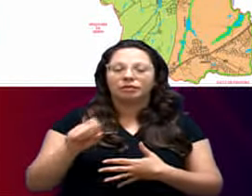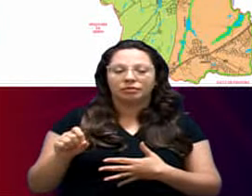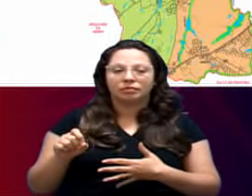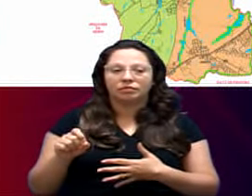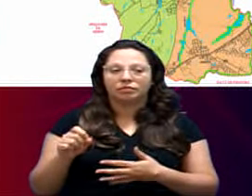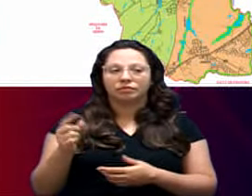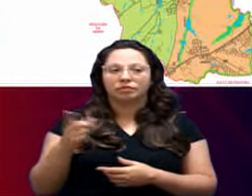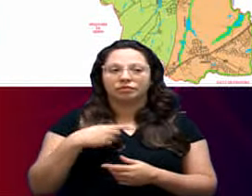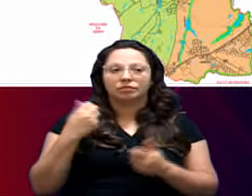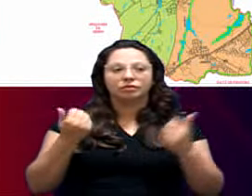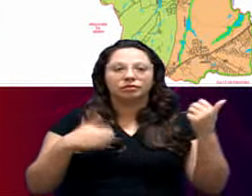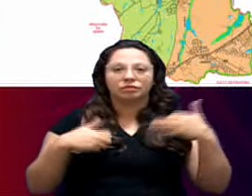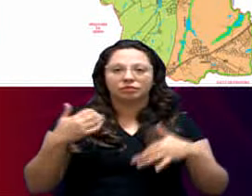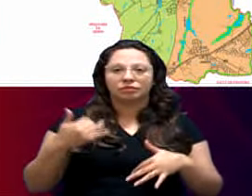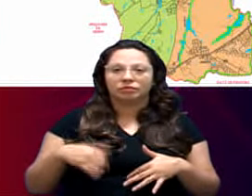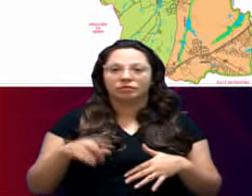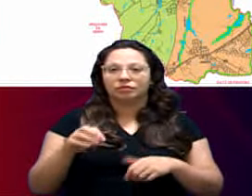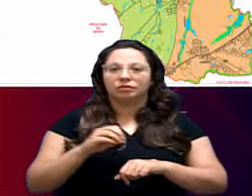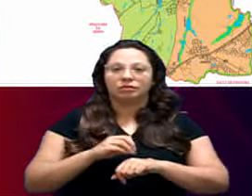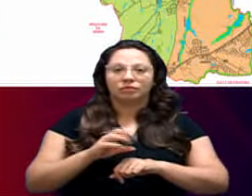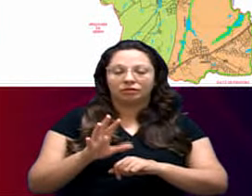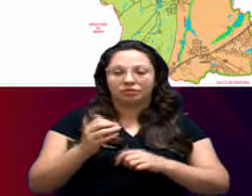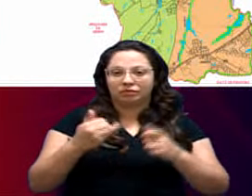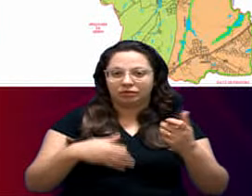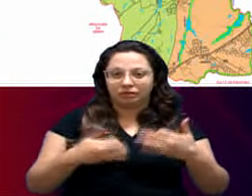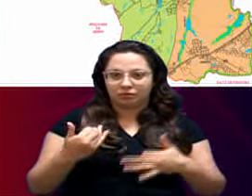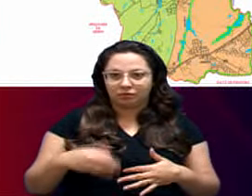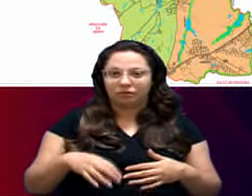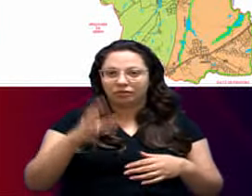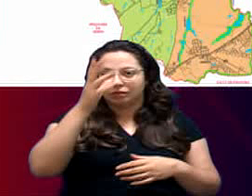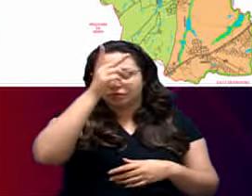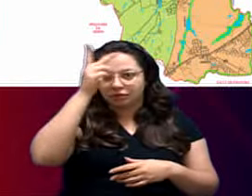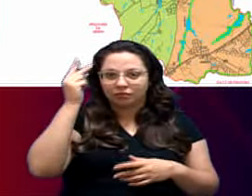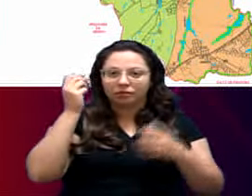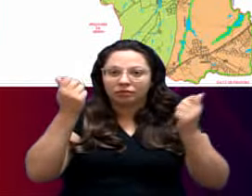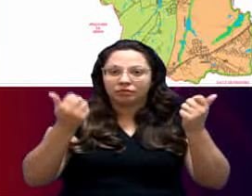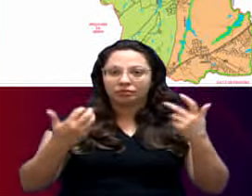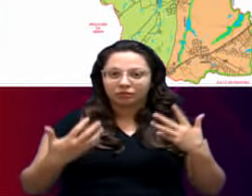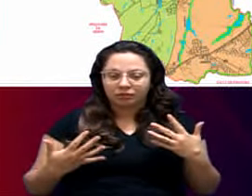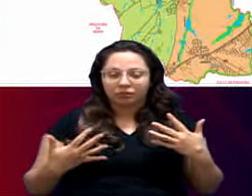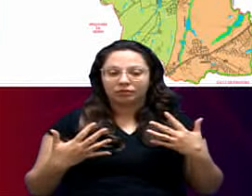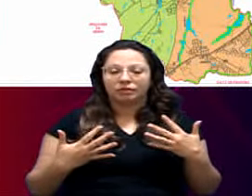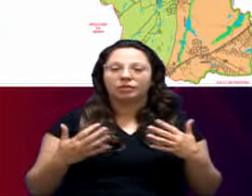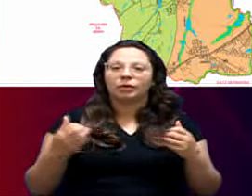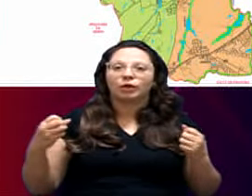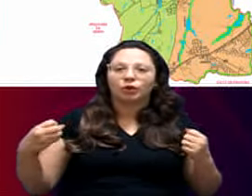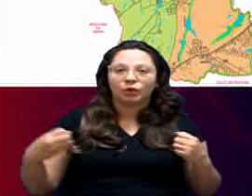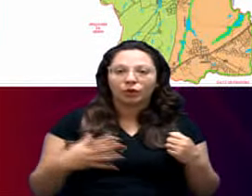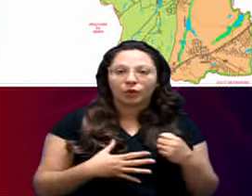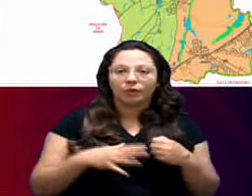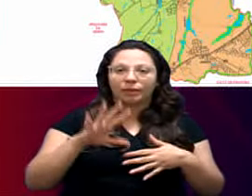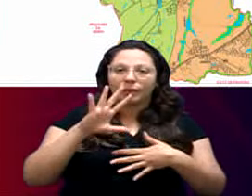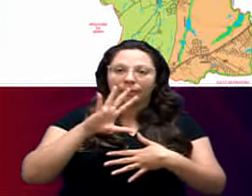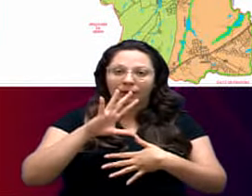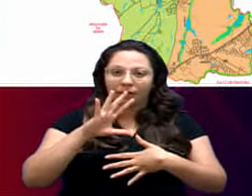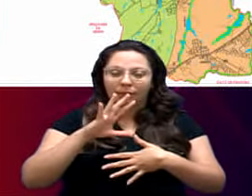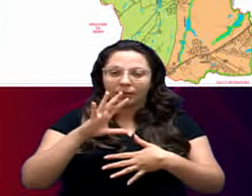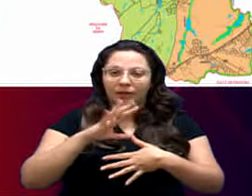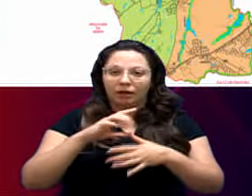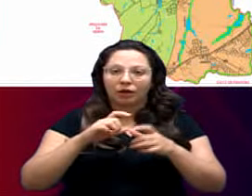já a proposta da prefeitura para novo mapa de macrozoneamento